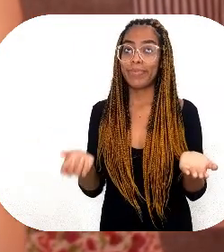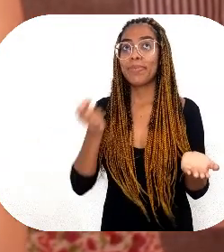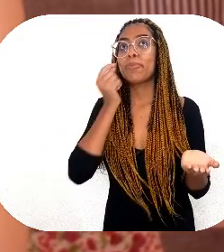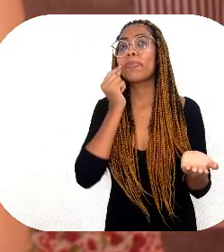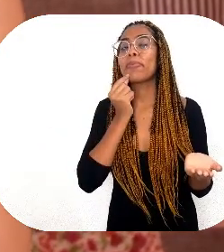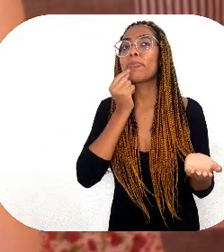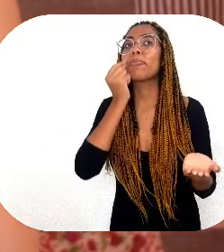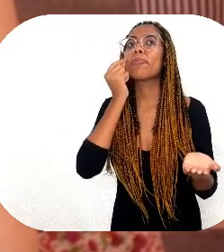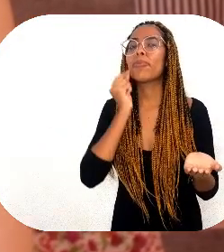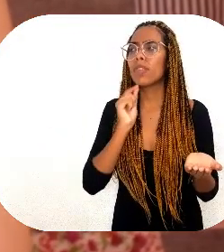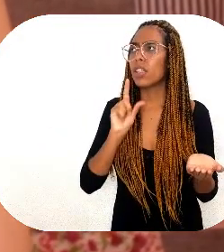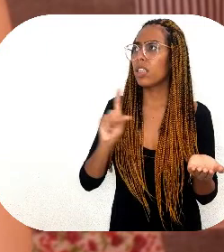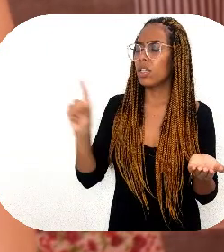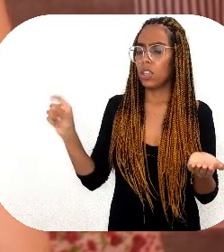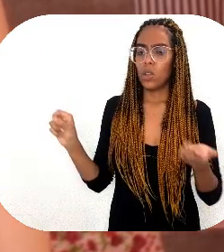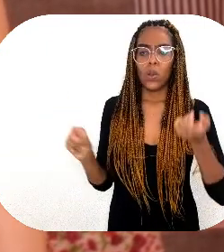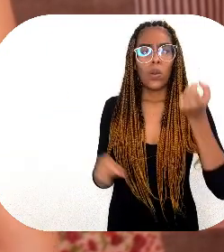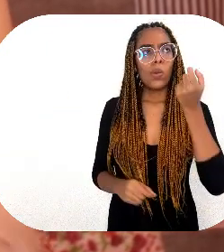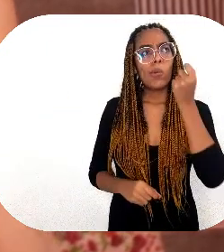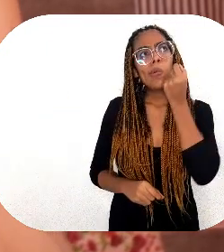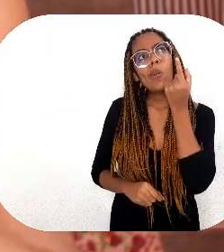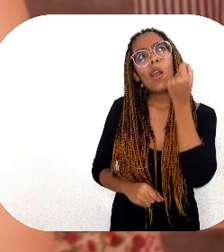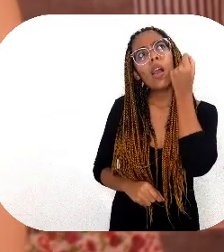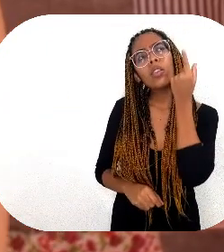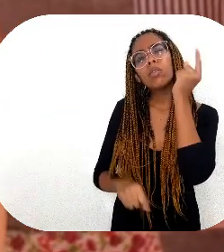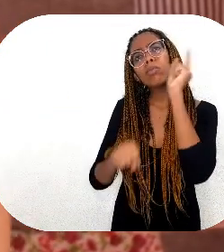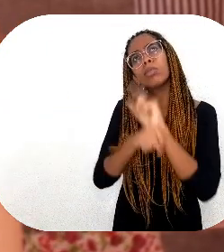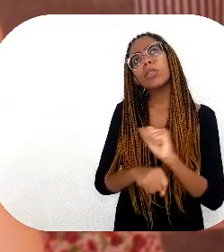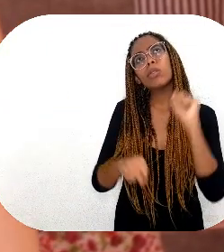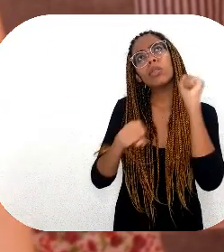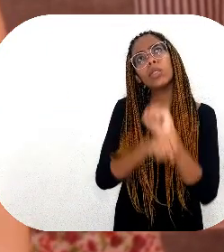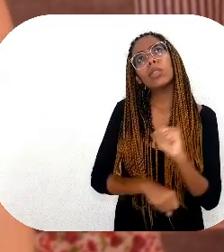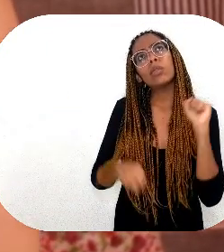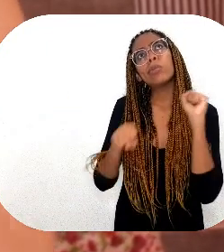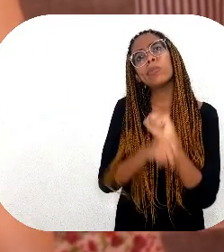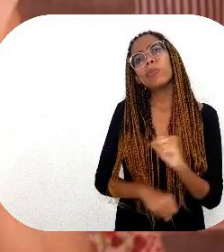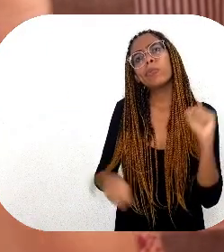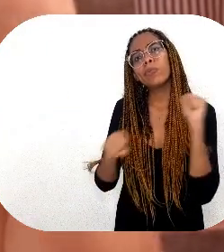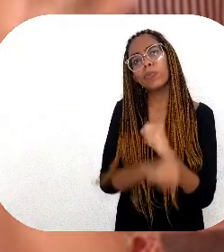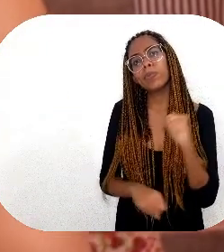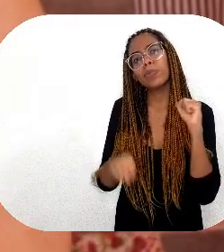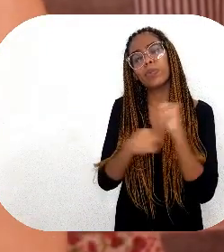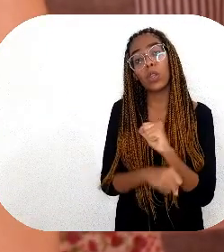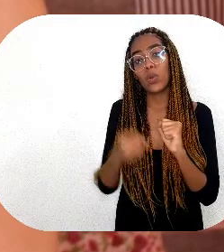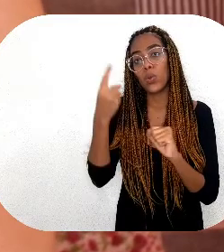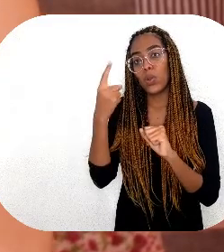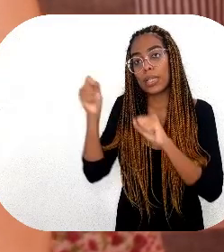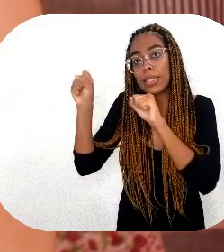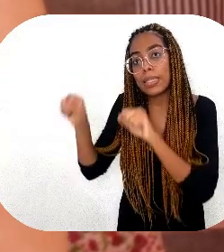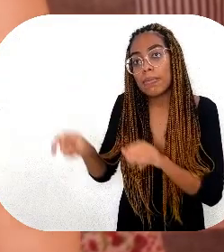E assim, o rato saiu. O gato ficou pensativo, mas